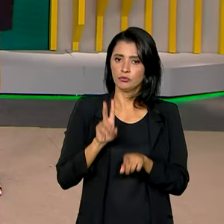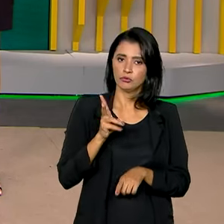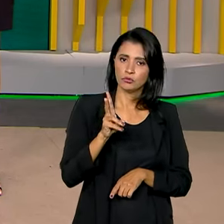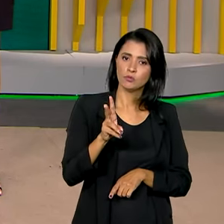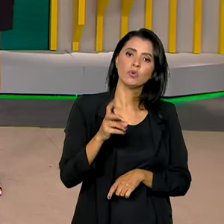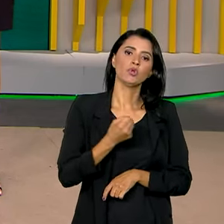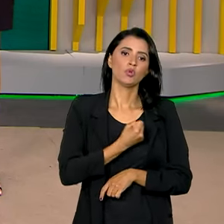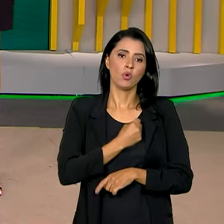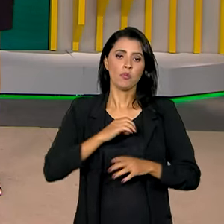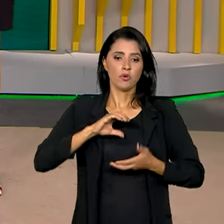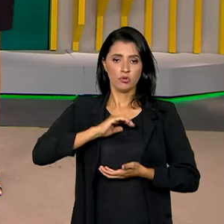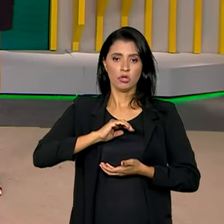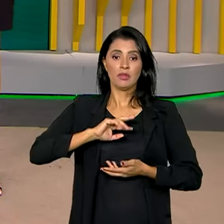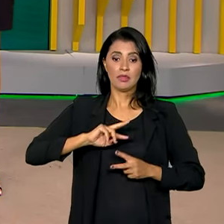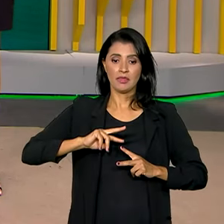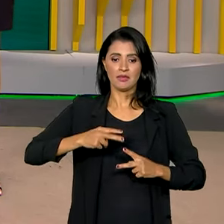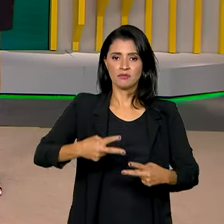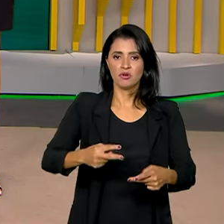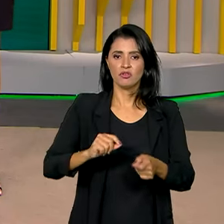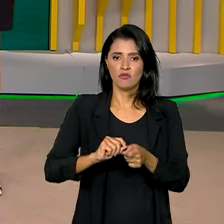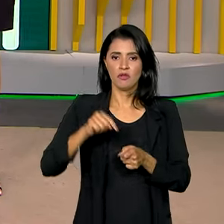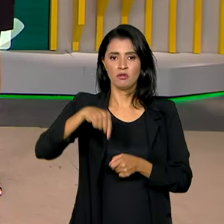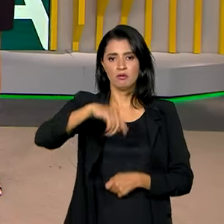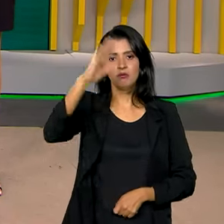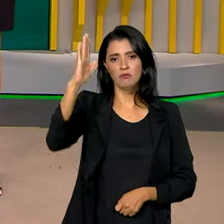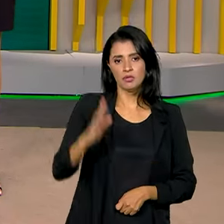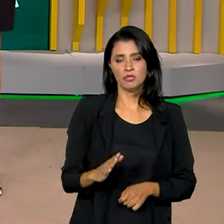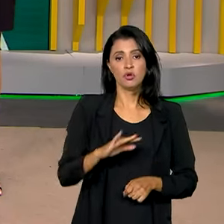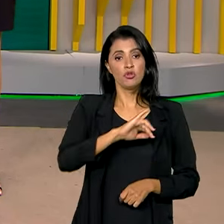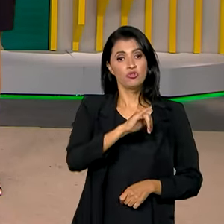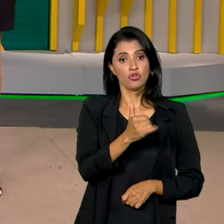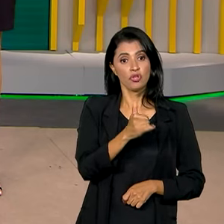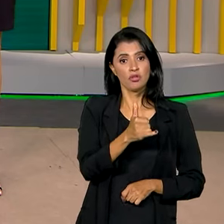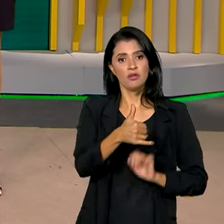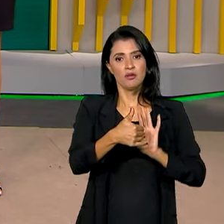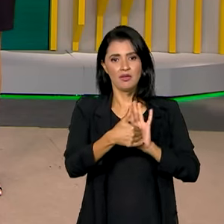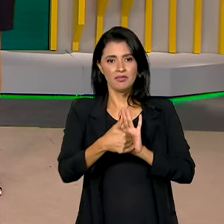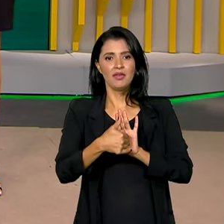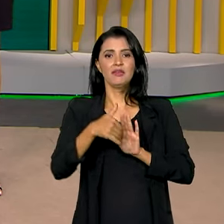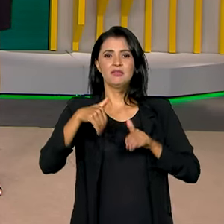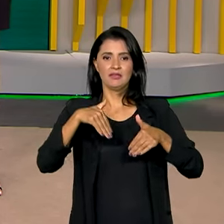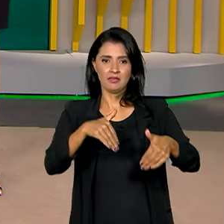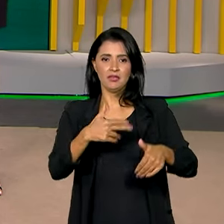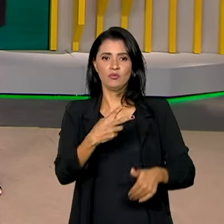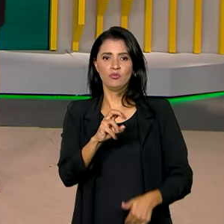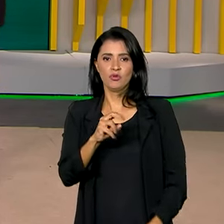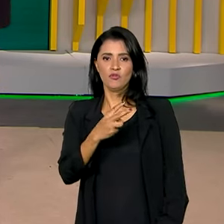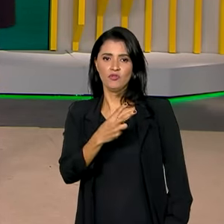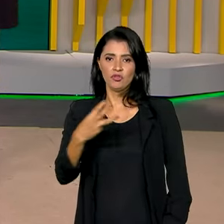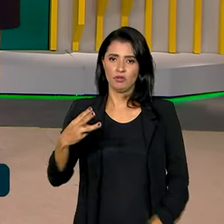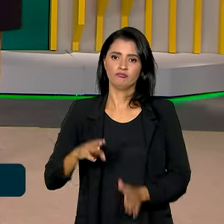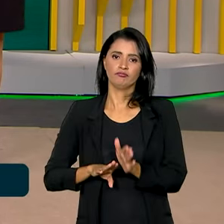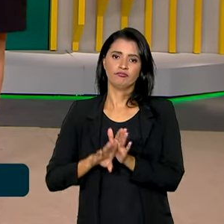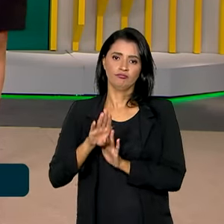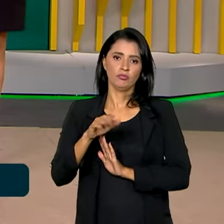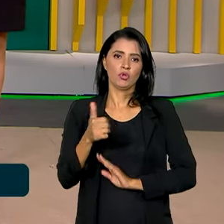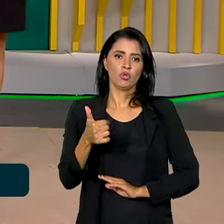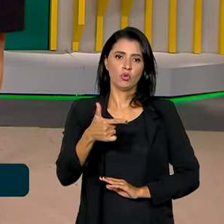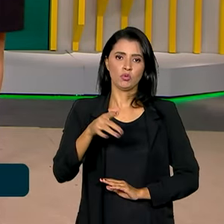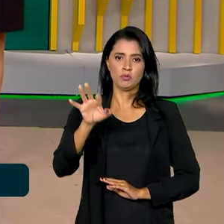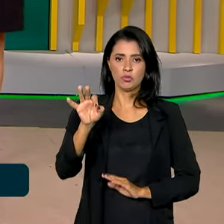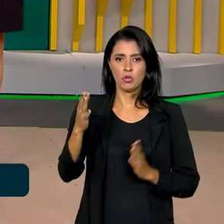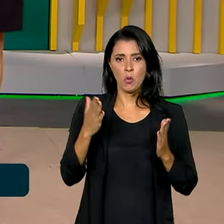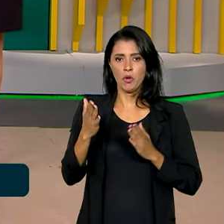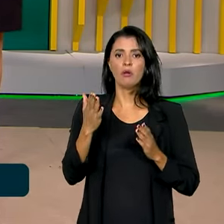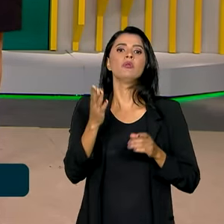O número de transplantes de órgãos realizados no Brasil de janeiro a setembro de 2023 cresceu 12% na